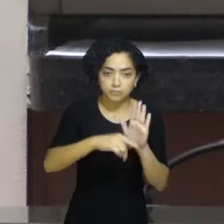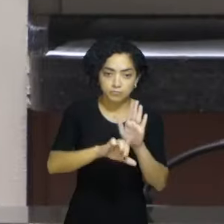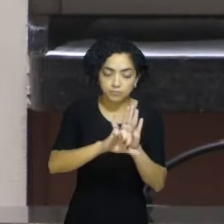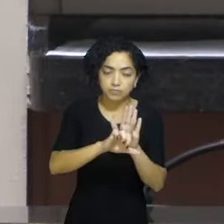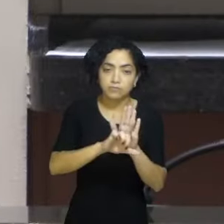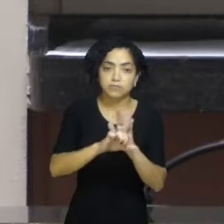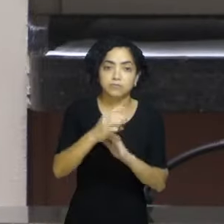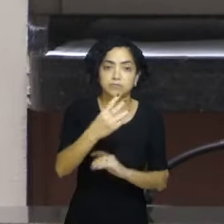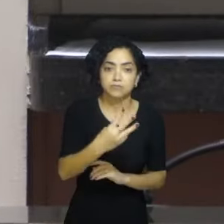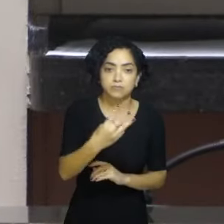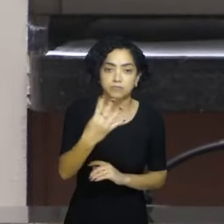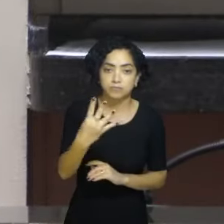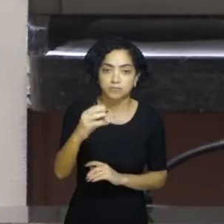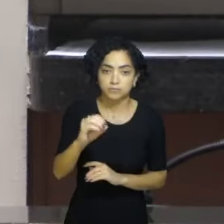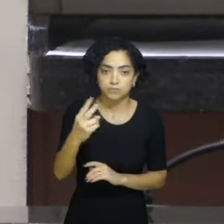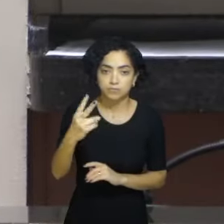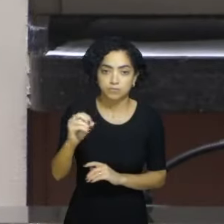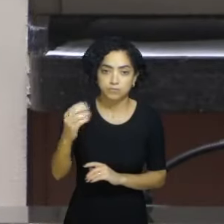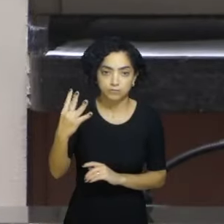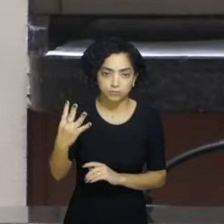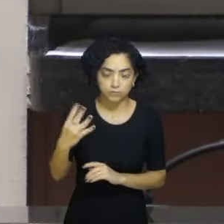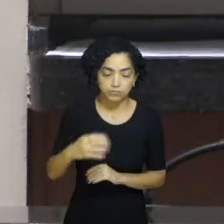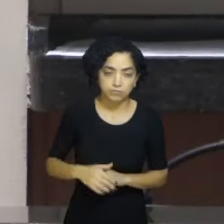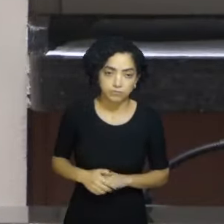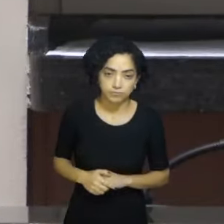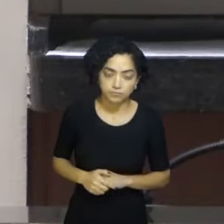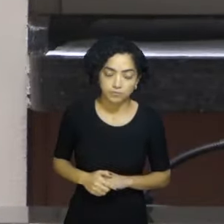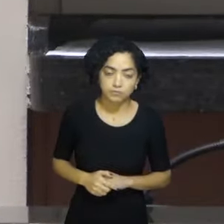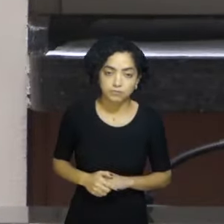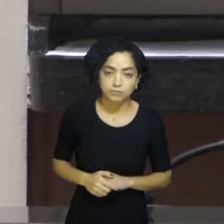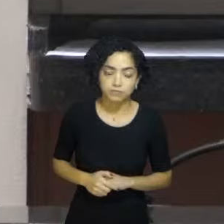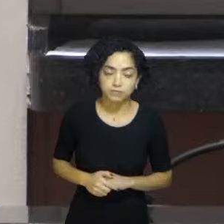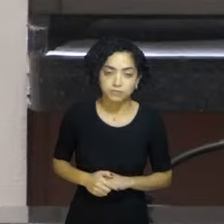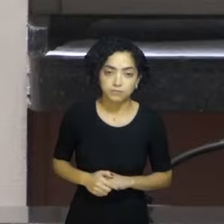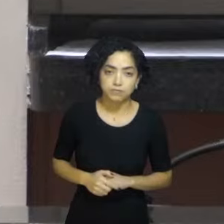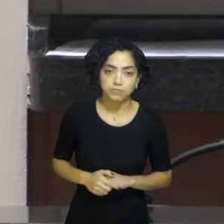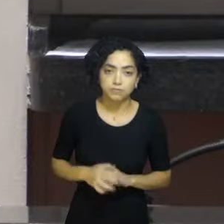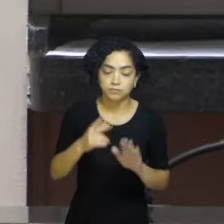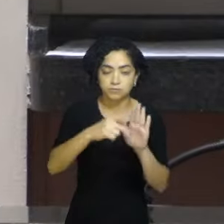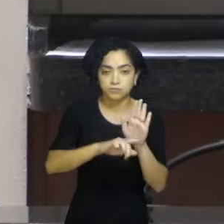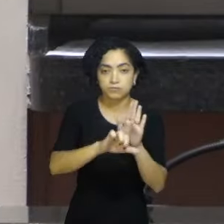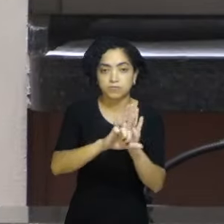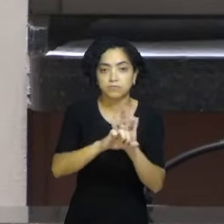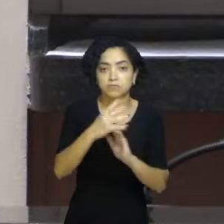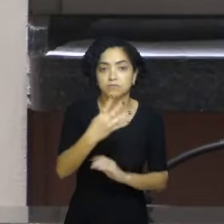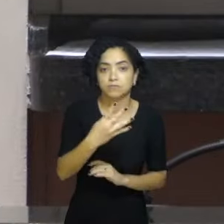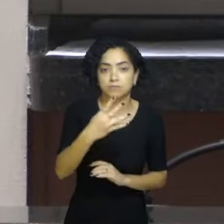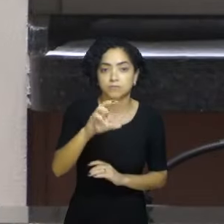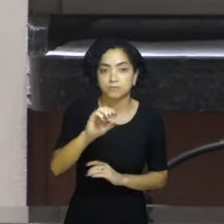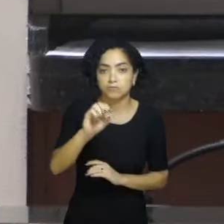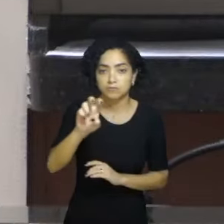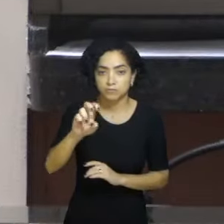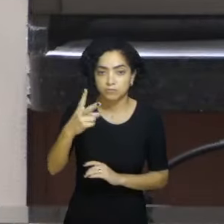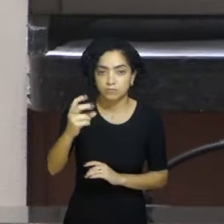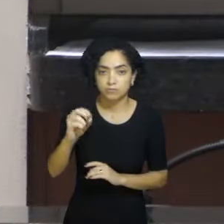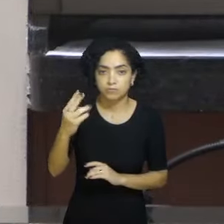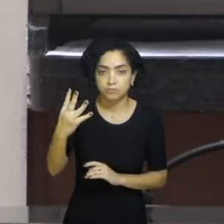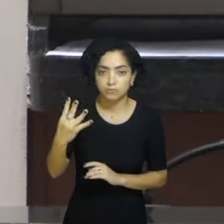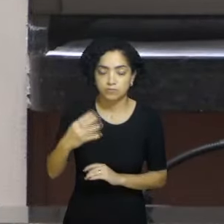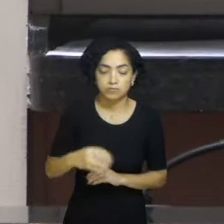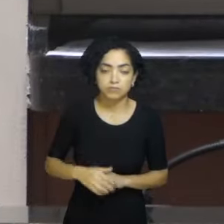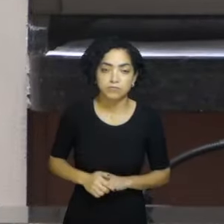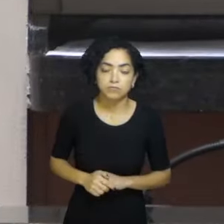Lei 340/2024, autoria deputado Napoleão Bernardes. Projeto de Lei 405/2024, autoria deputado